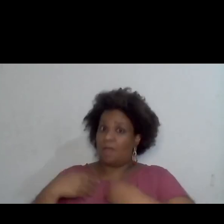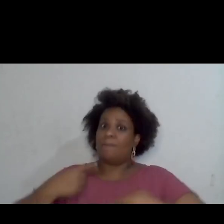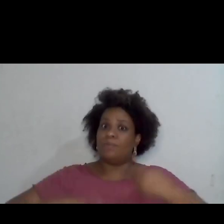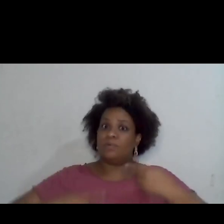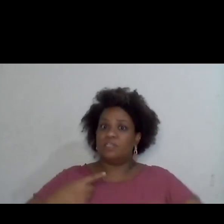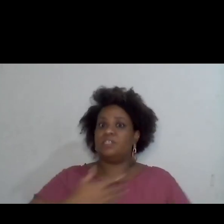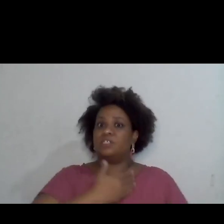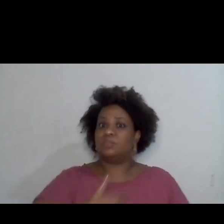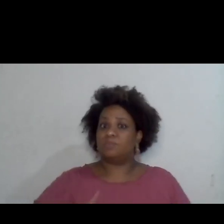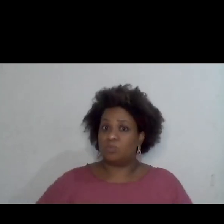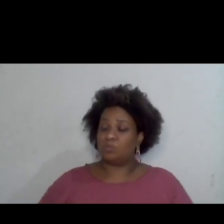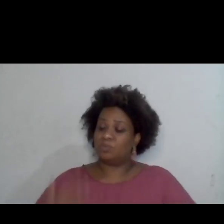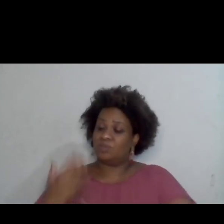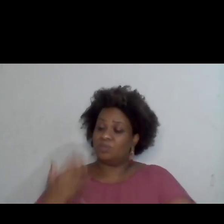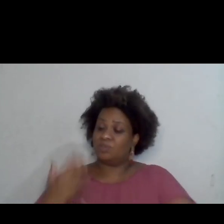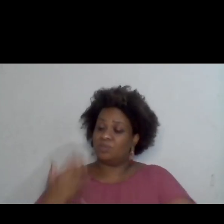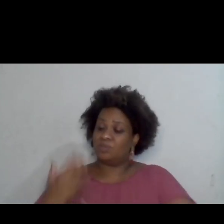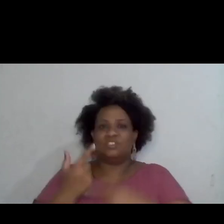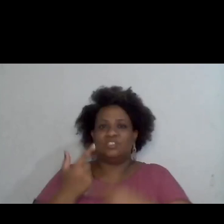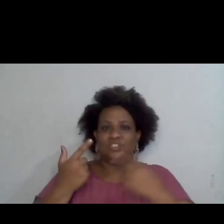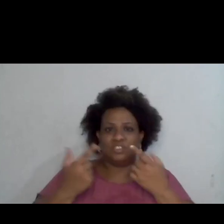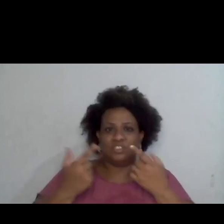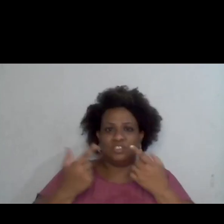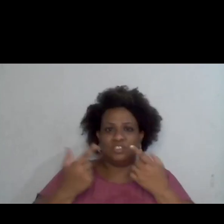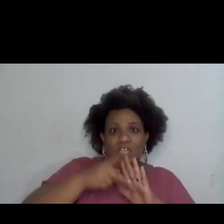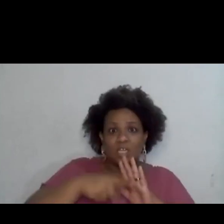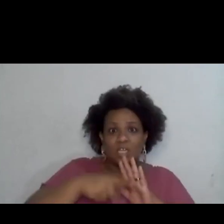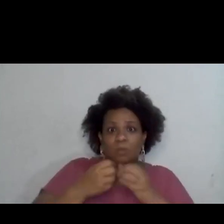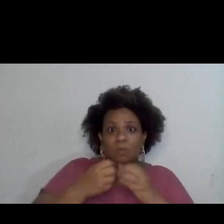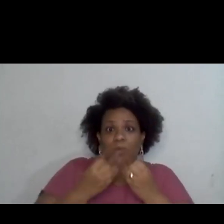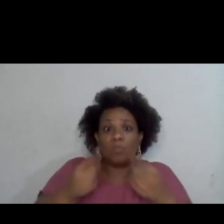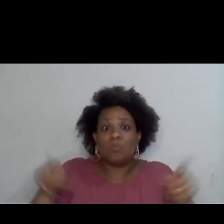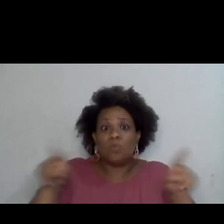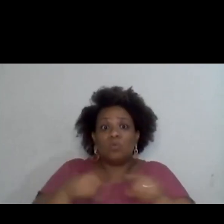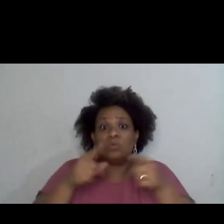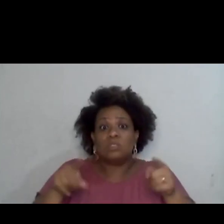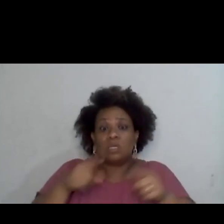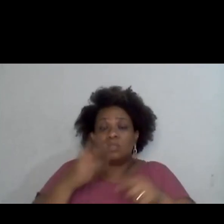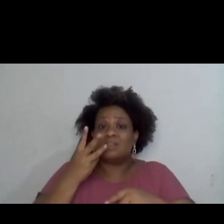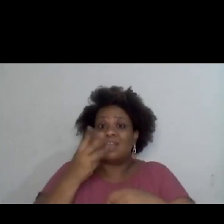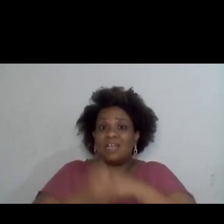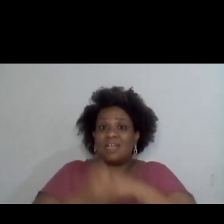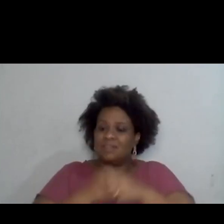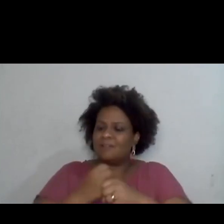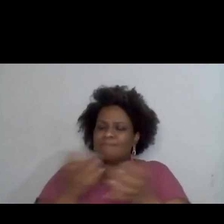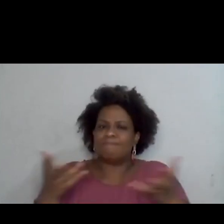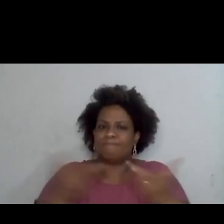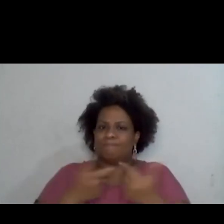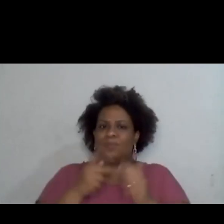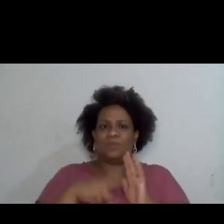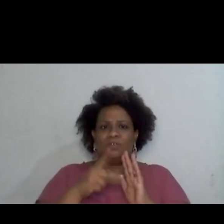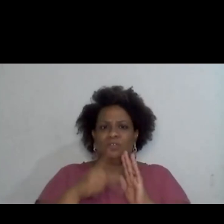projetos. Projetos estruturantes, como Conexão Vivo, que foi um projeto de música que eu fiz durante 3 anos e foi um projeto maravilhoso, que